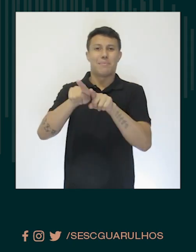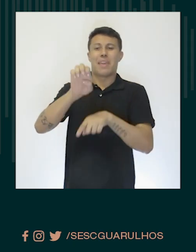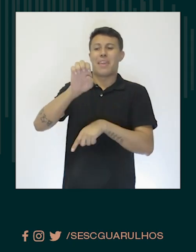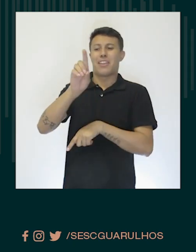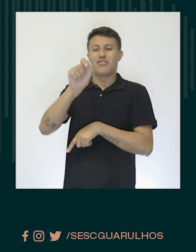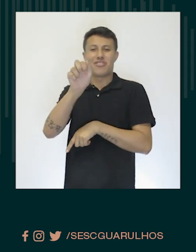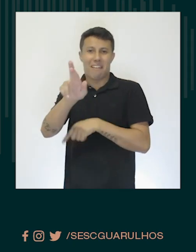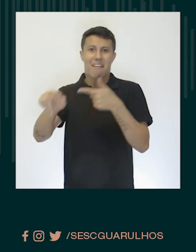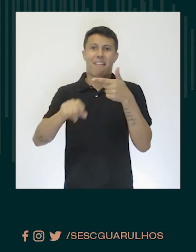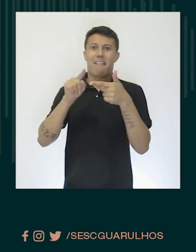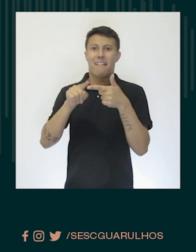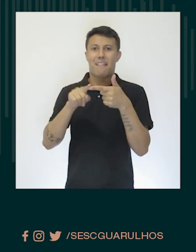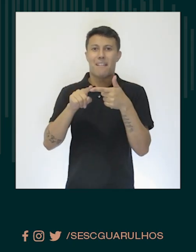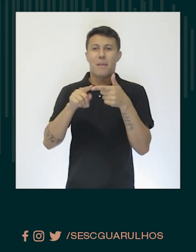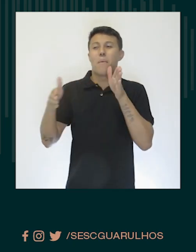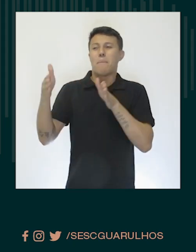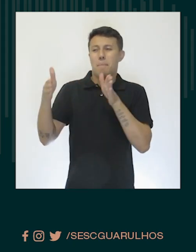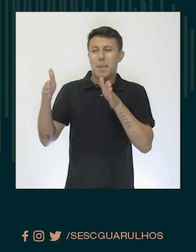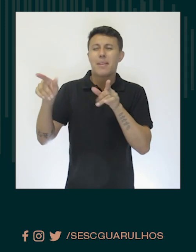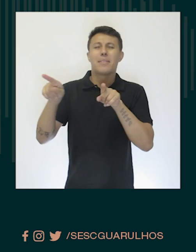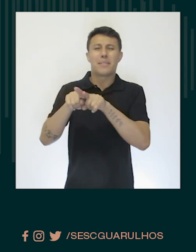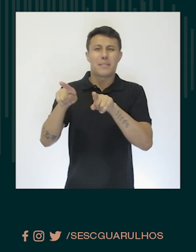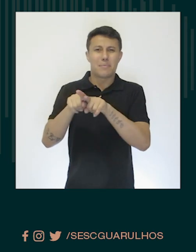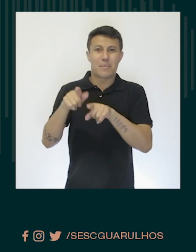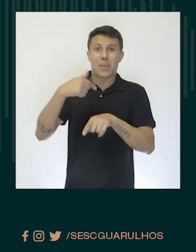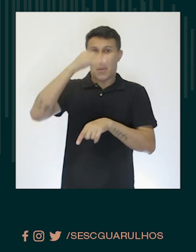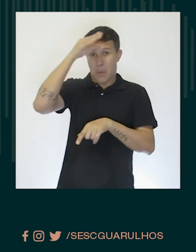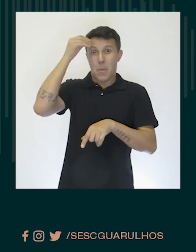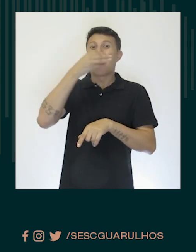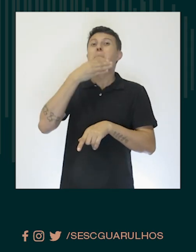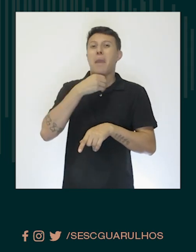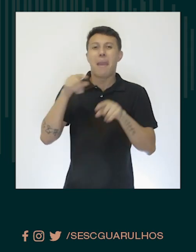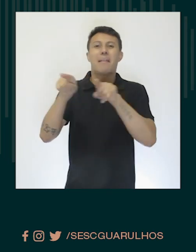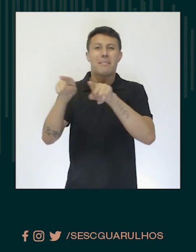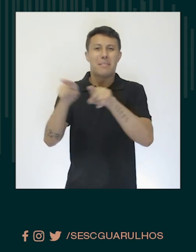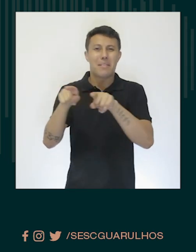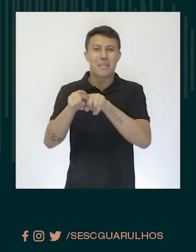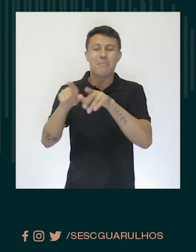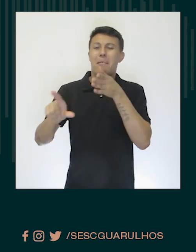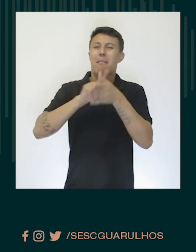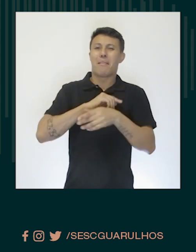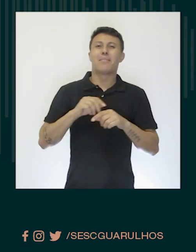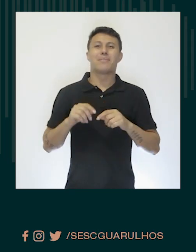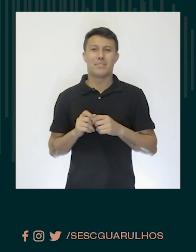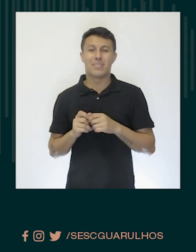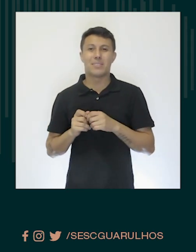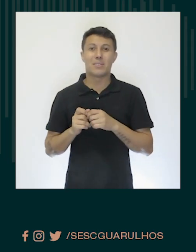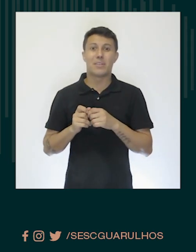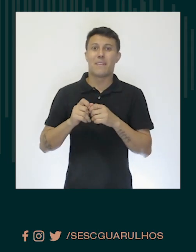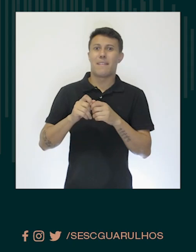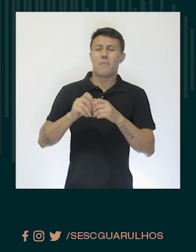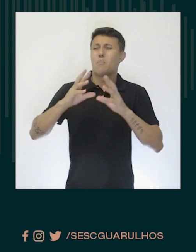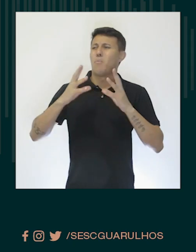Edgar, que fazia na época parte do Arara Saudita, que também fazia parte dos artistas integrantes do projeto,